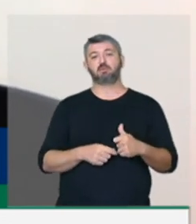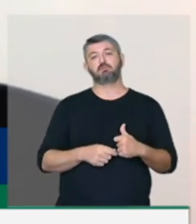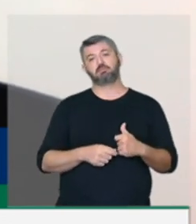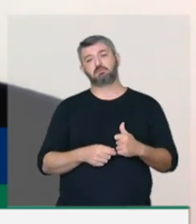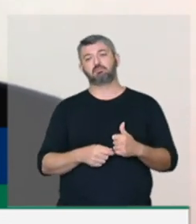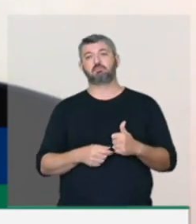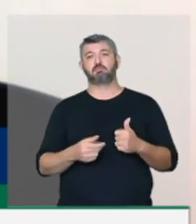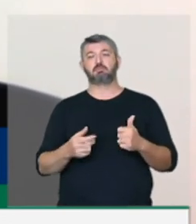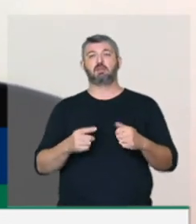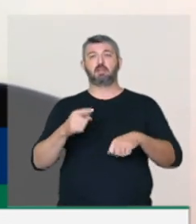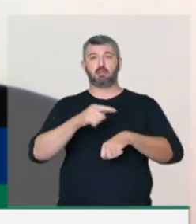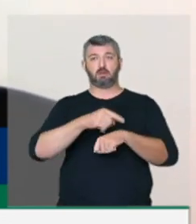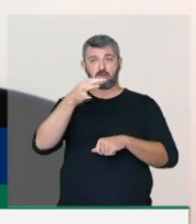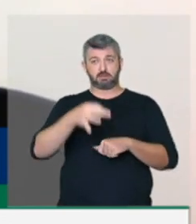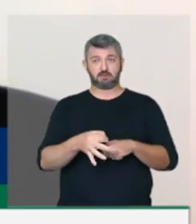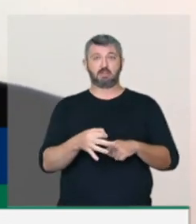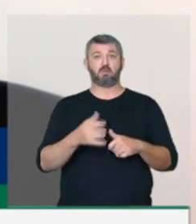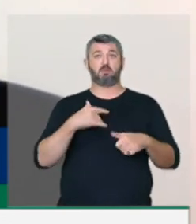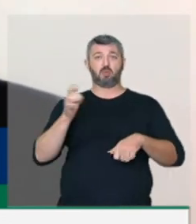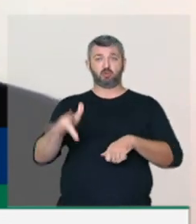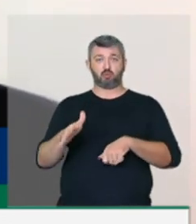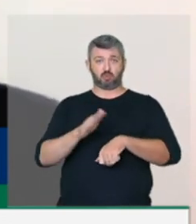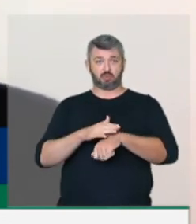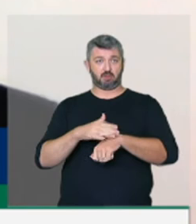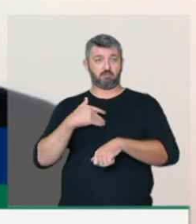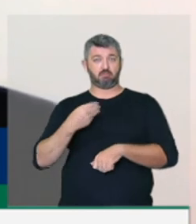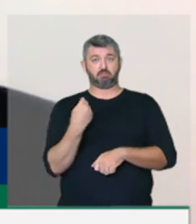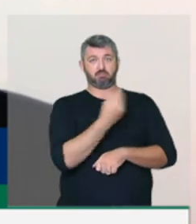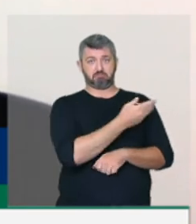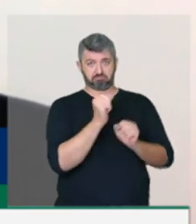no momento oportuno, o que me sobra de tempo para a fala do deputado